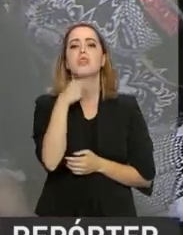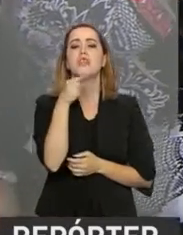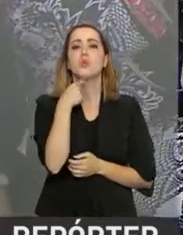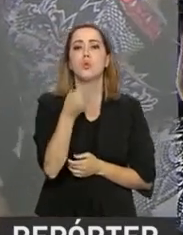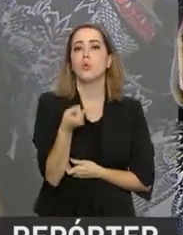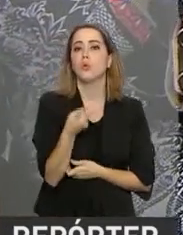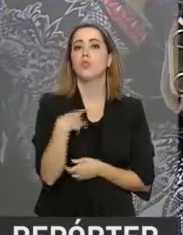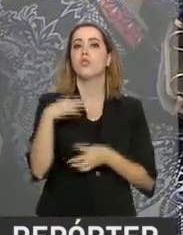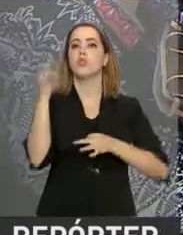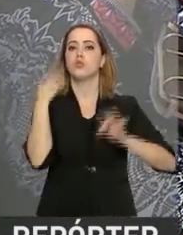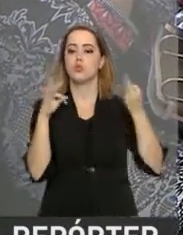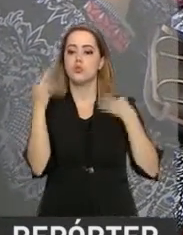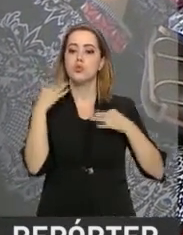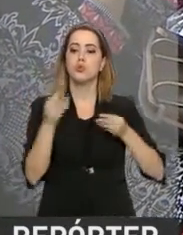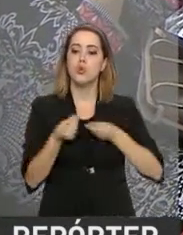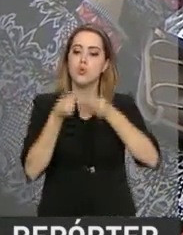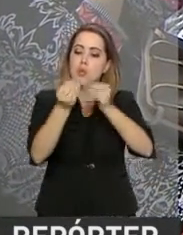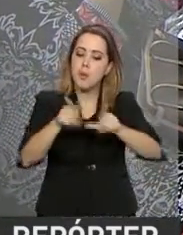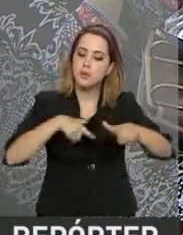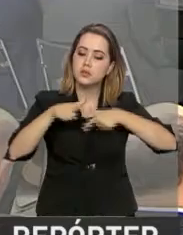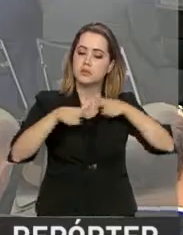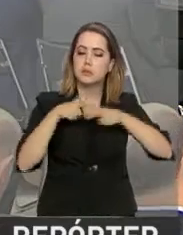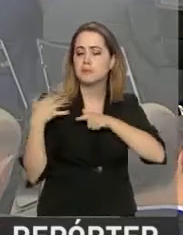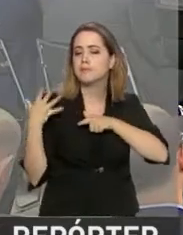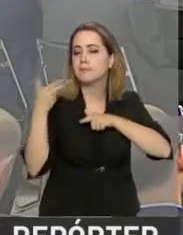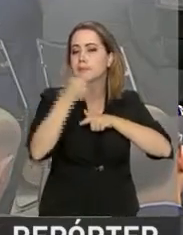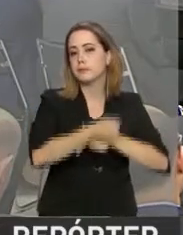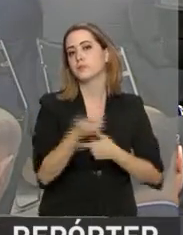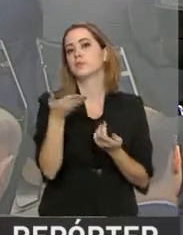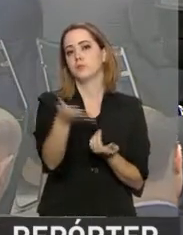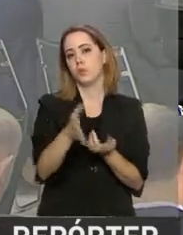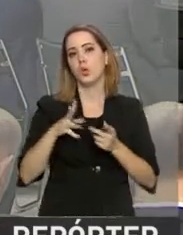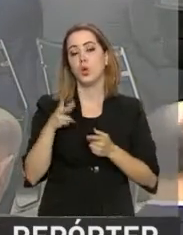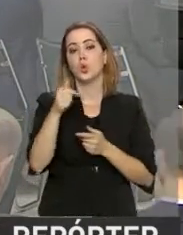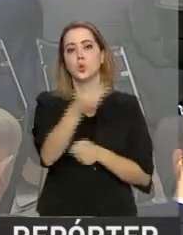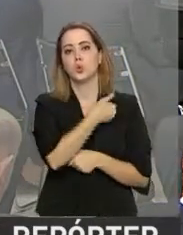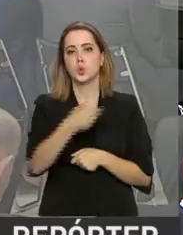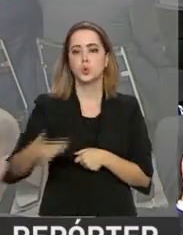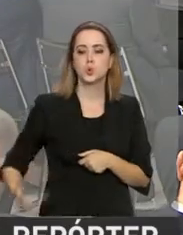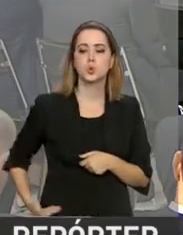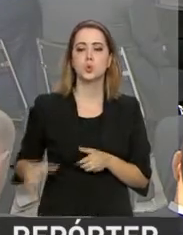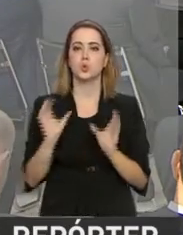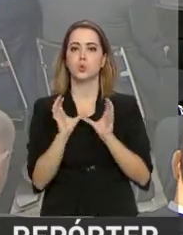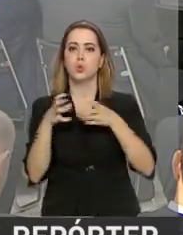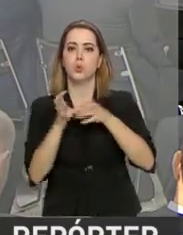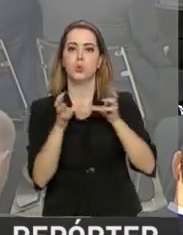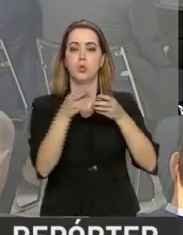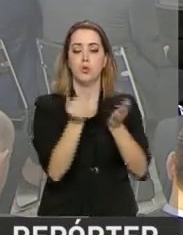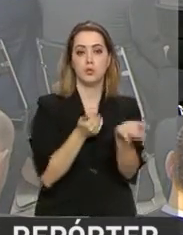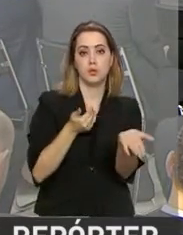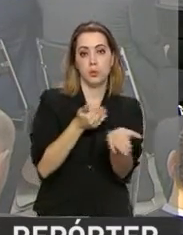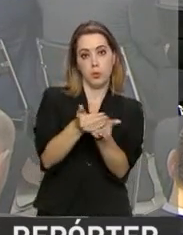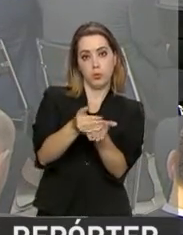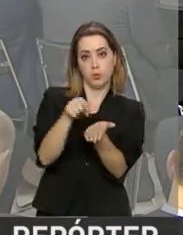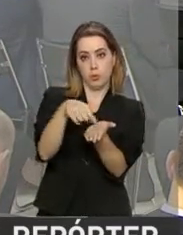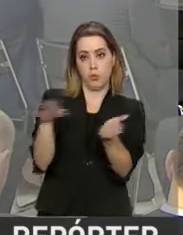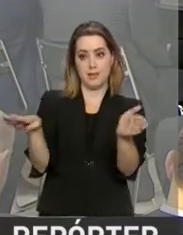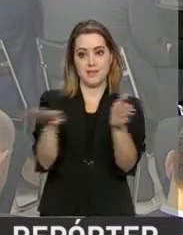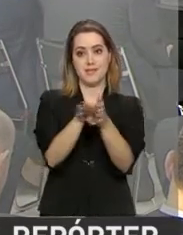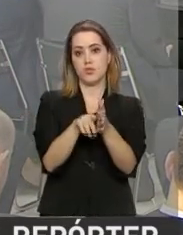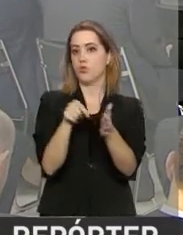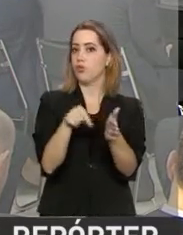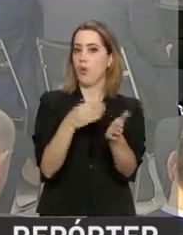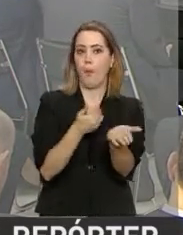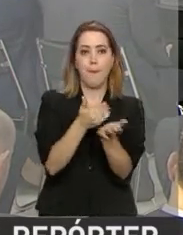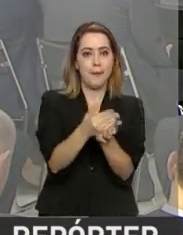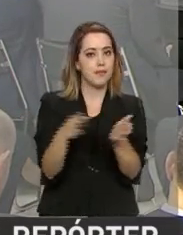indutor de empregos extraordinário todos os setores governamentais têm como ponto de partida e como ponto de chegada